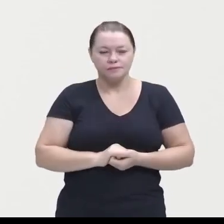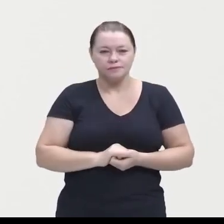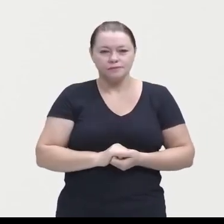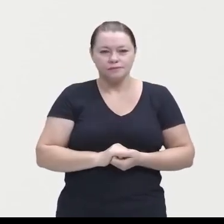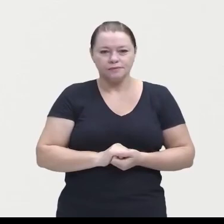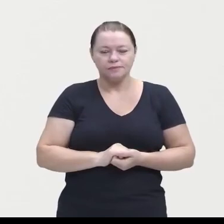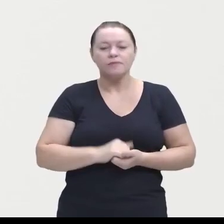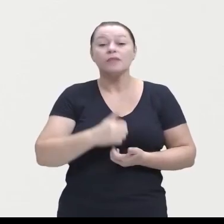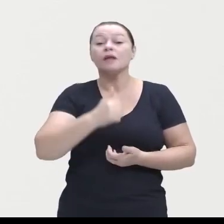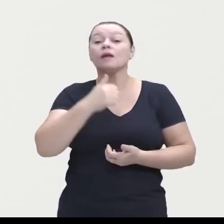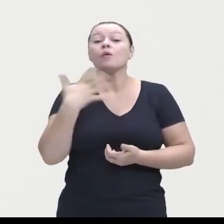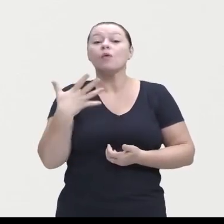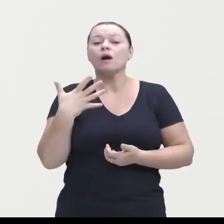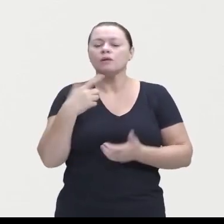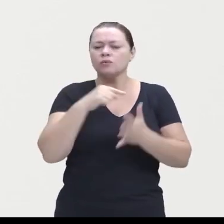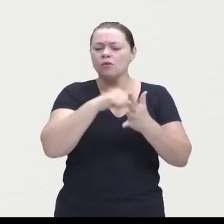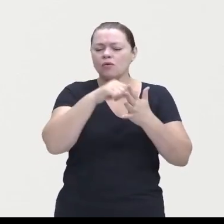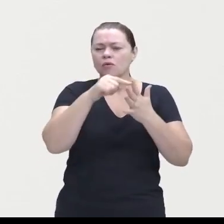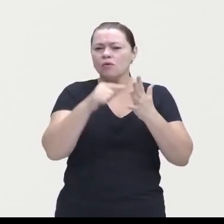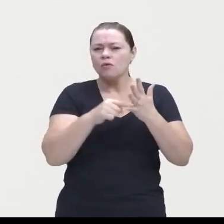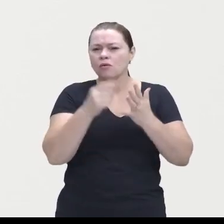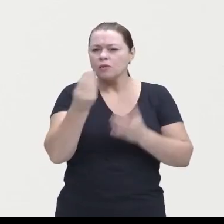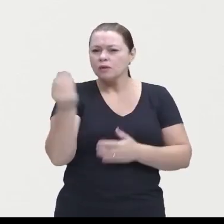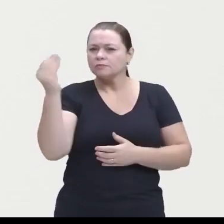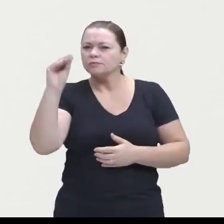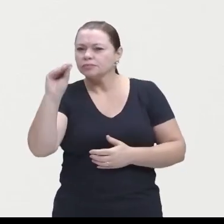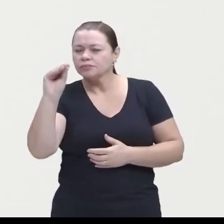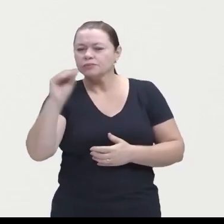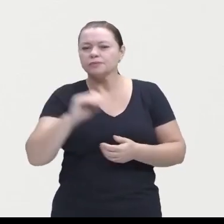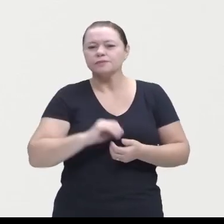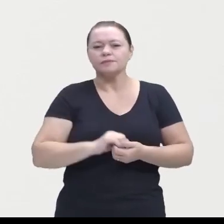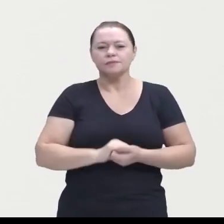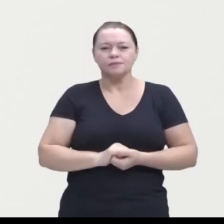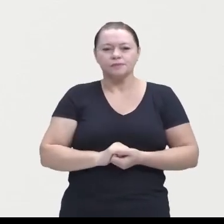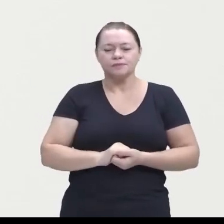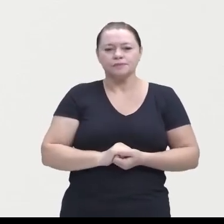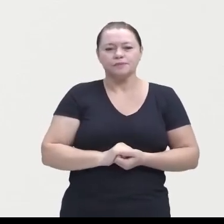Quantos quadrados há na figura?